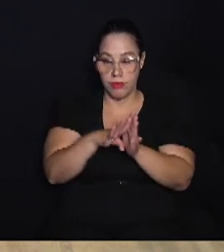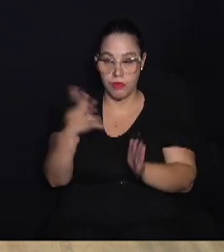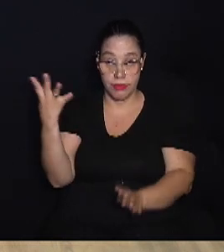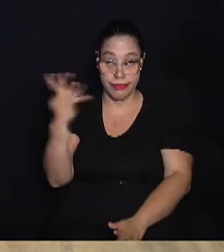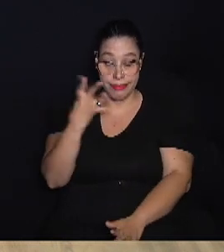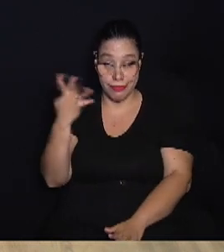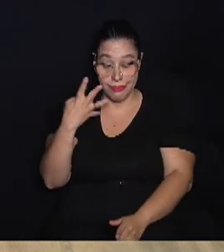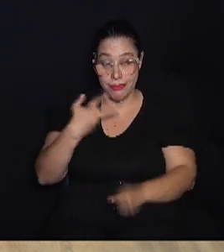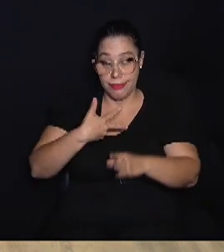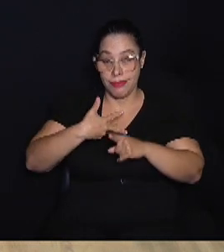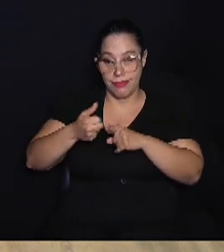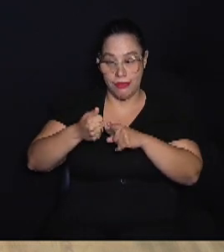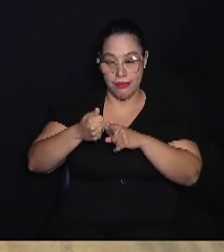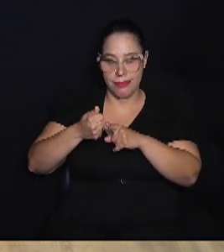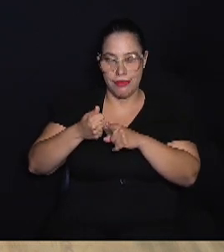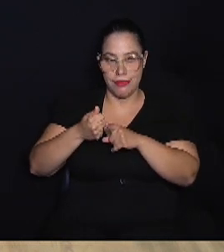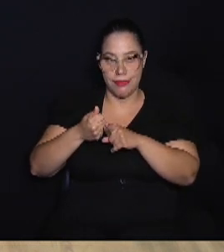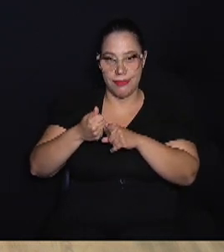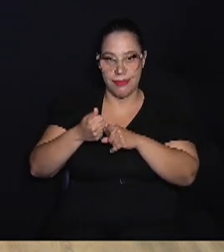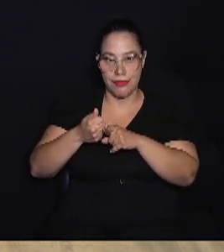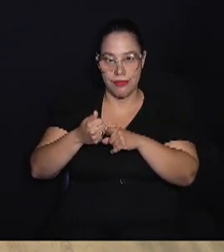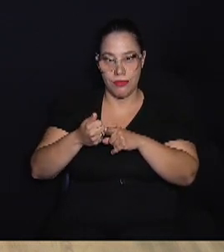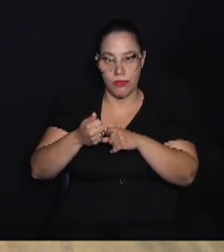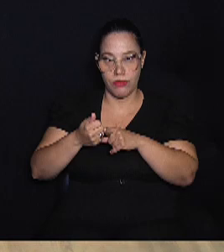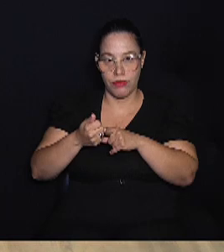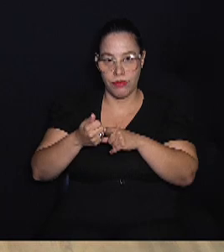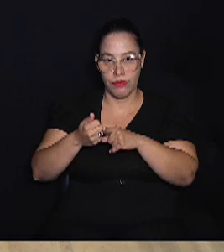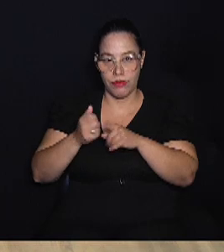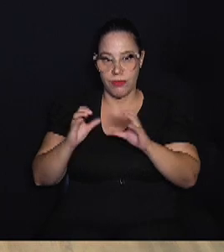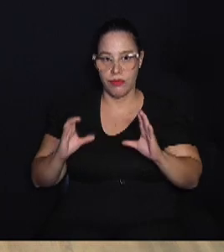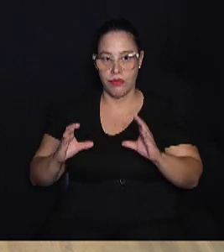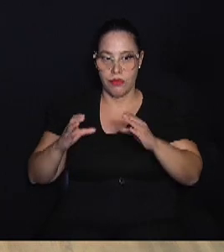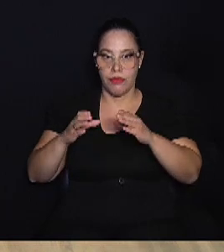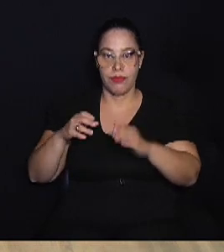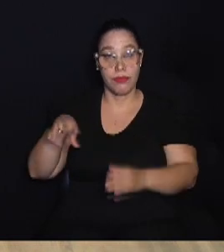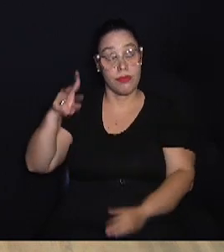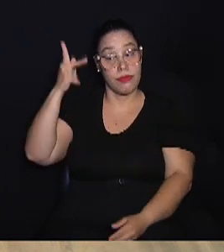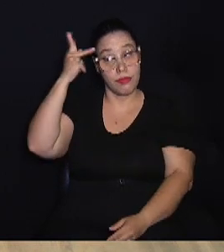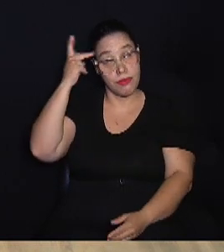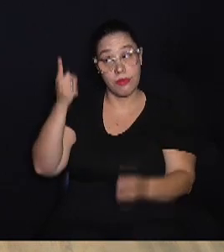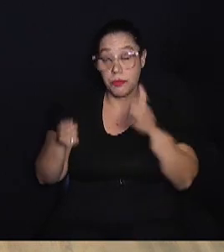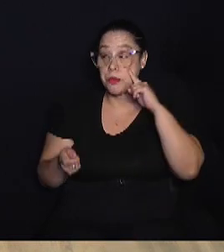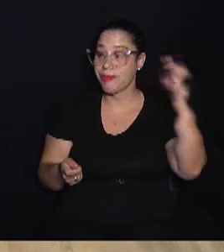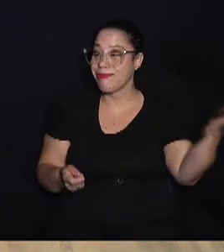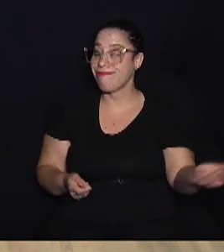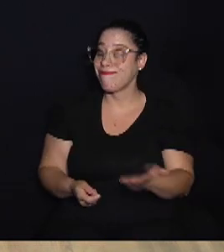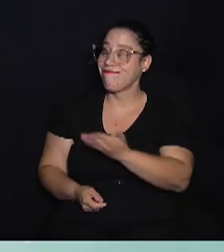vitória seguida e agora assumiu a liderança do Campeonato Paulista. Vamos ver.